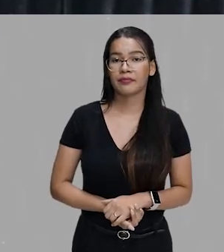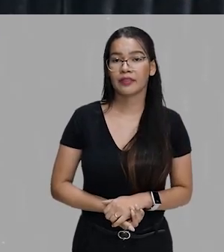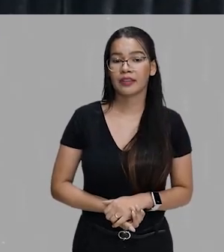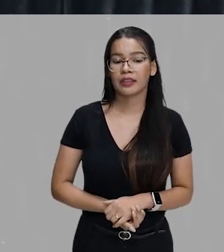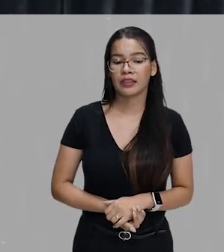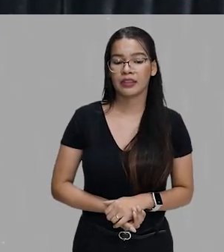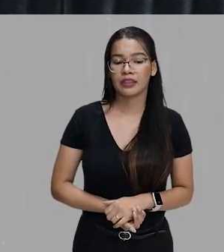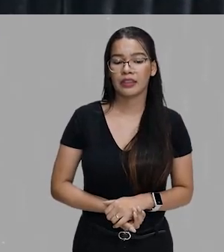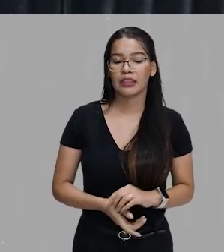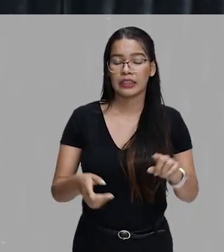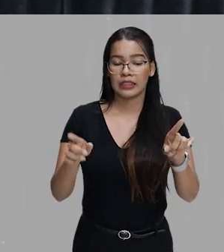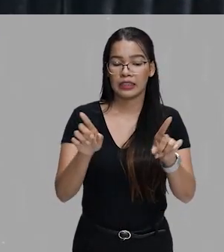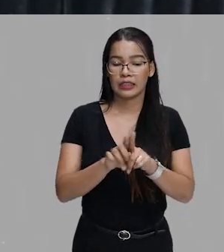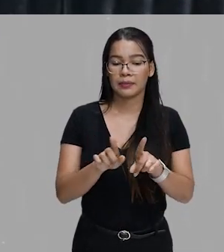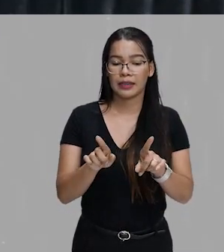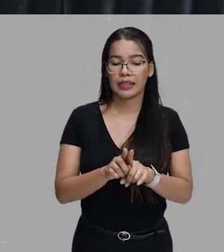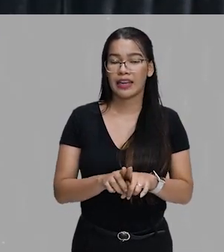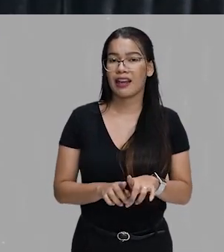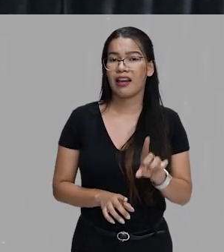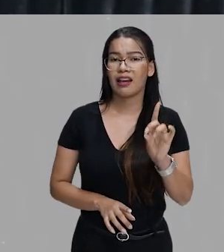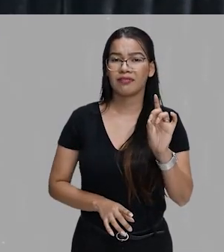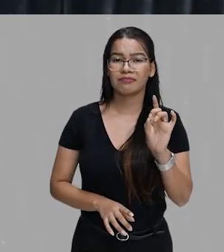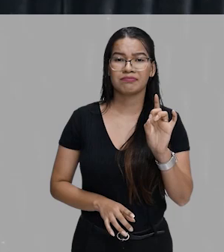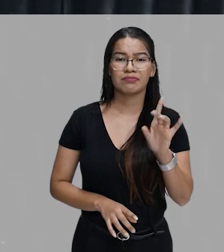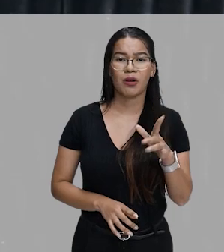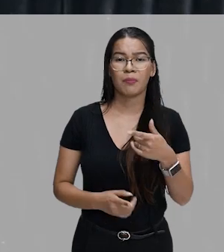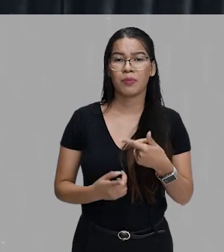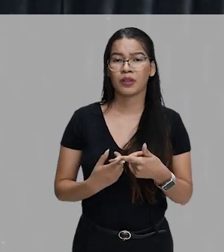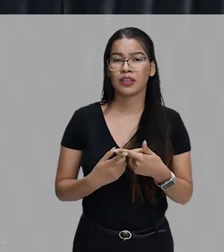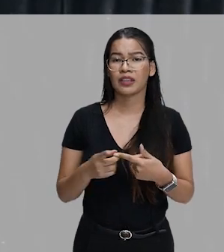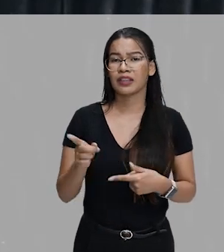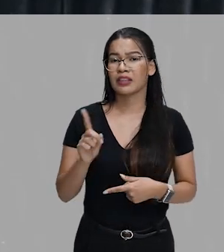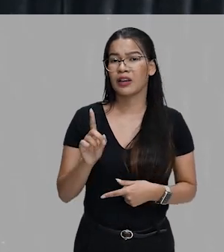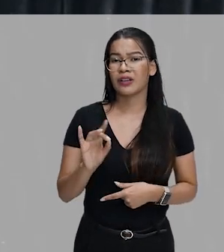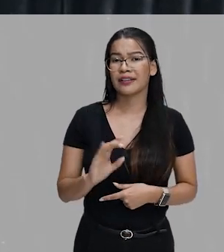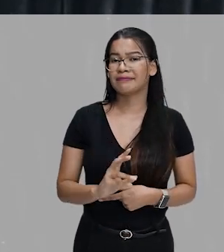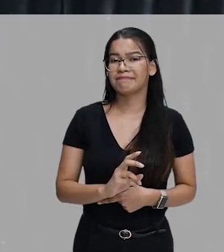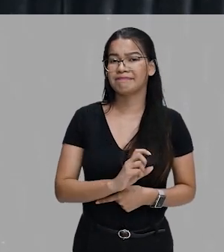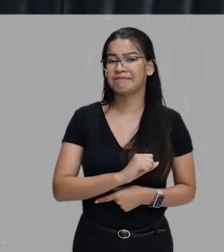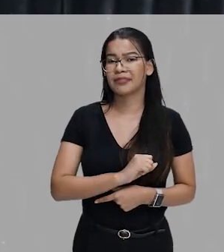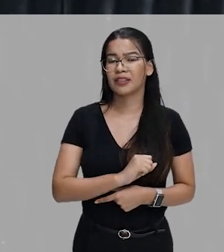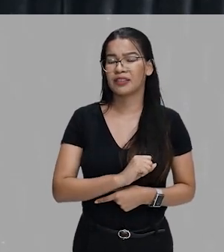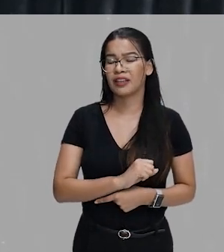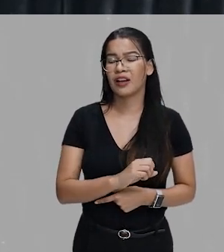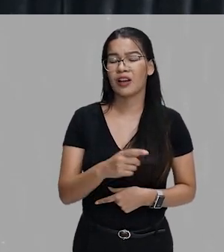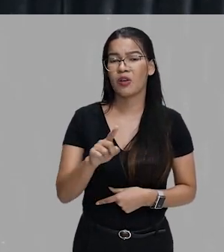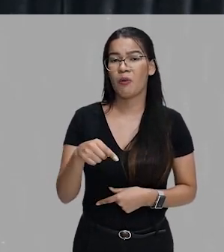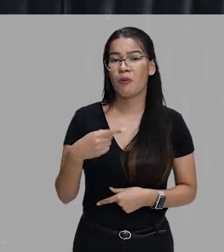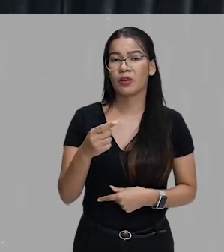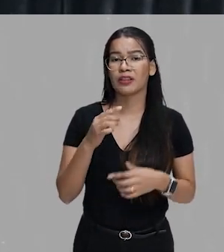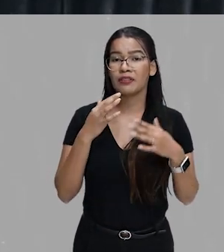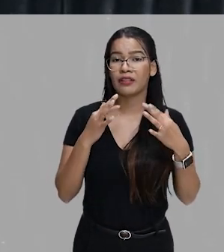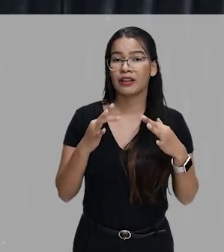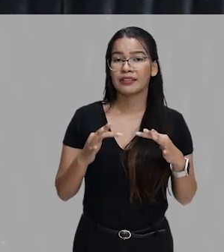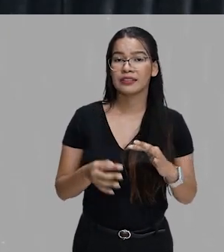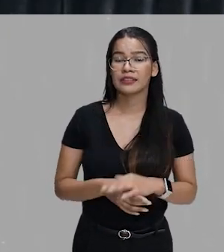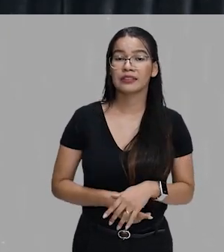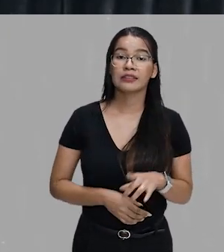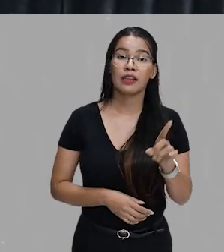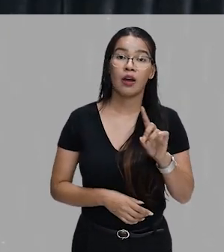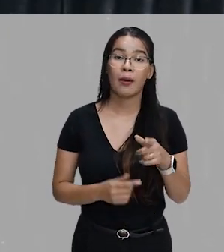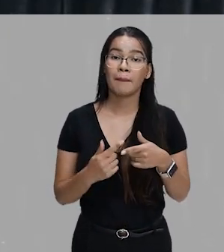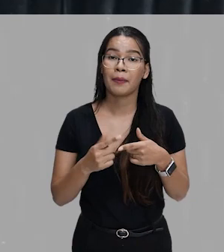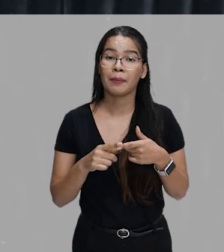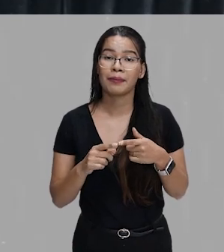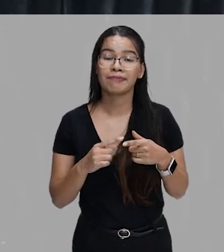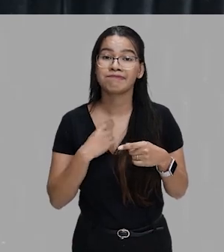E é só porque não era amor. Não era amor. Outra oração. Mais uma. Não é problema